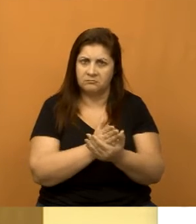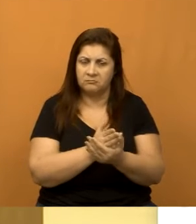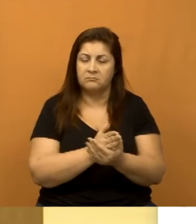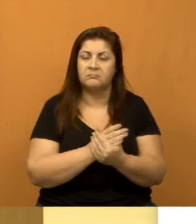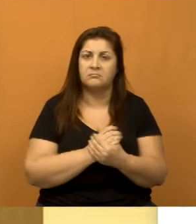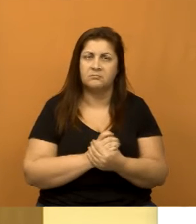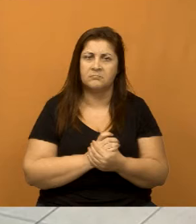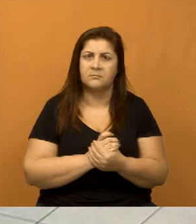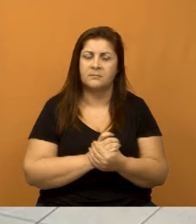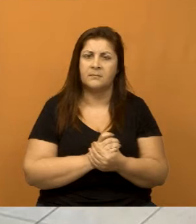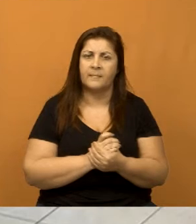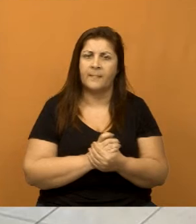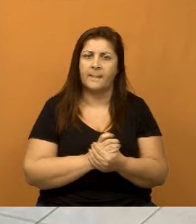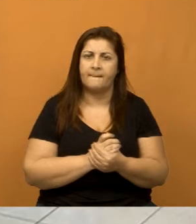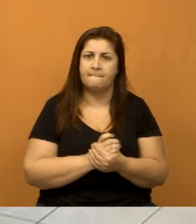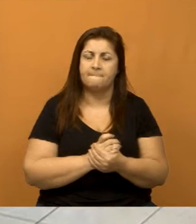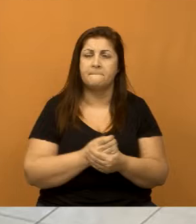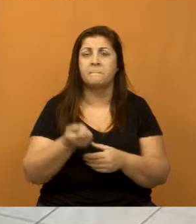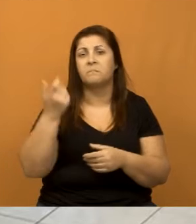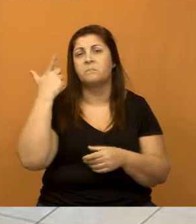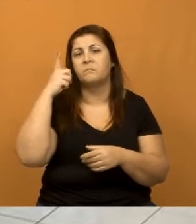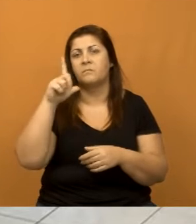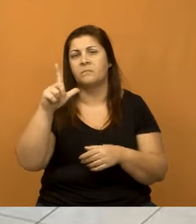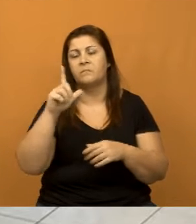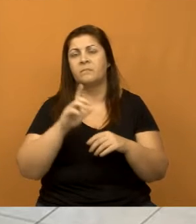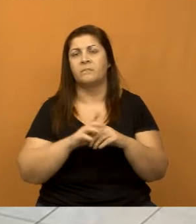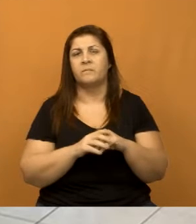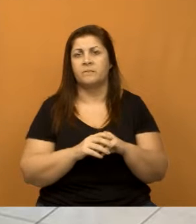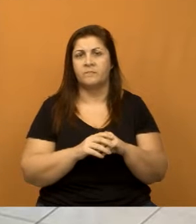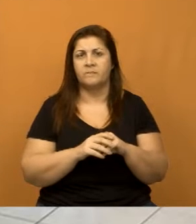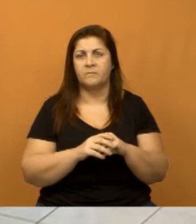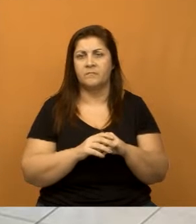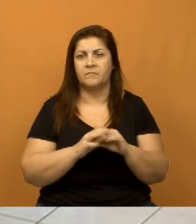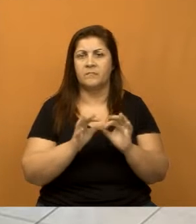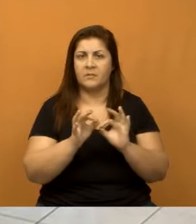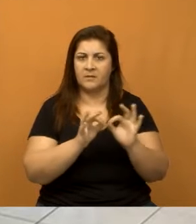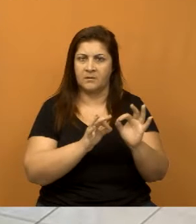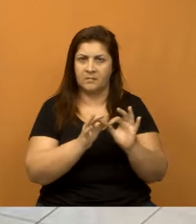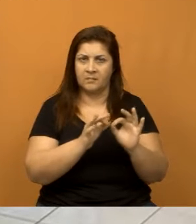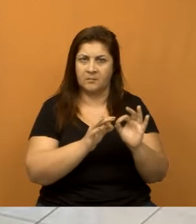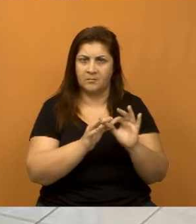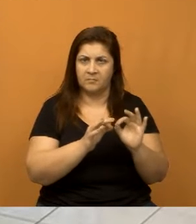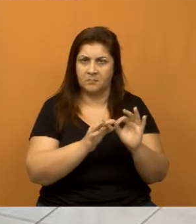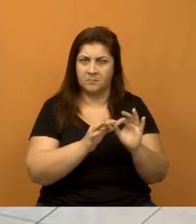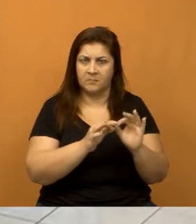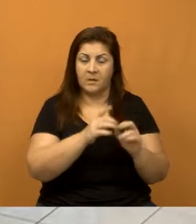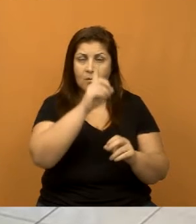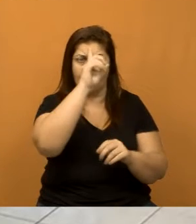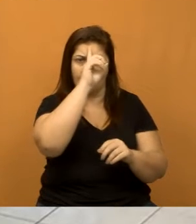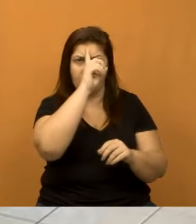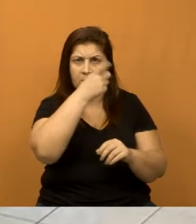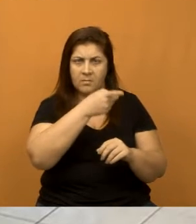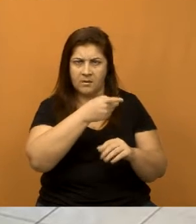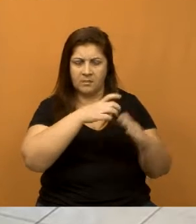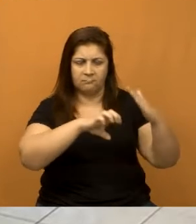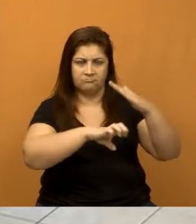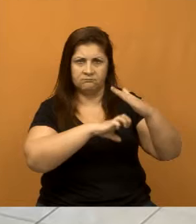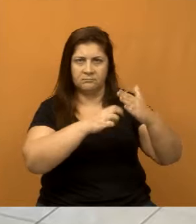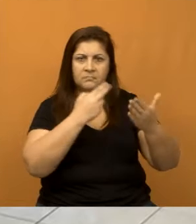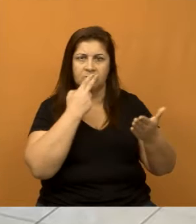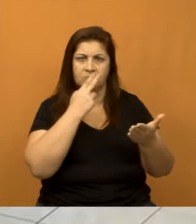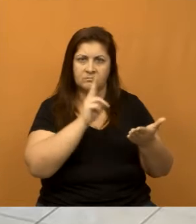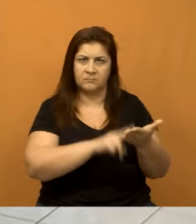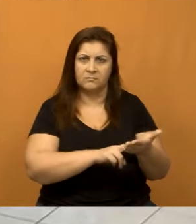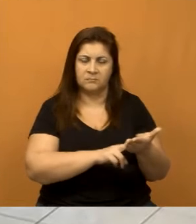Defensoria Pública da União, possa fazer uma sentença obrigando o Correios, a empresa,